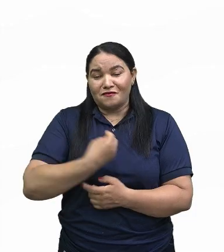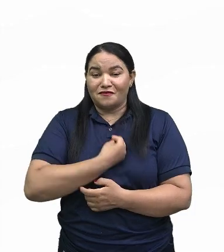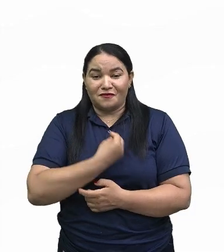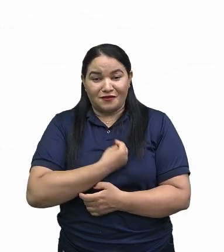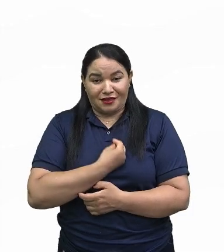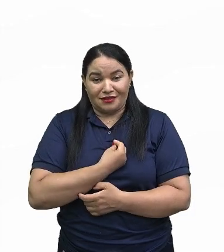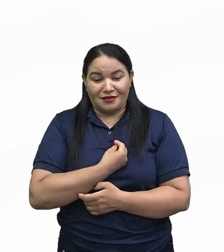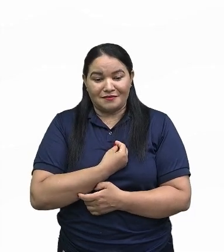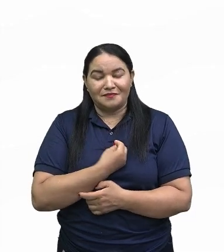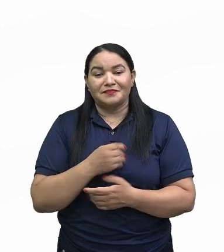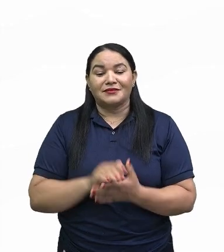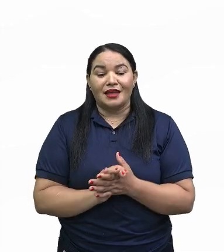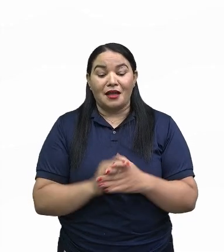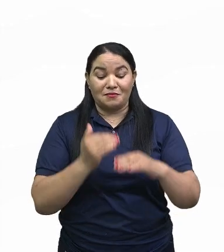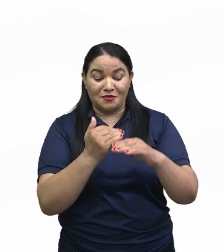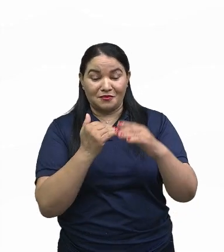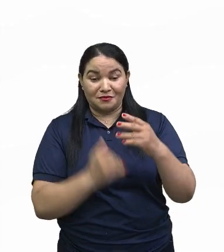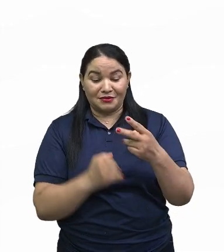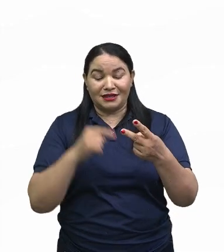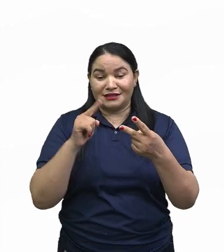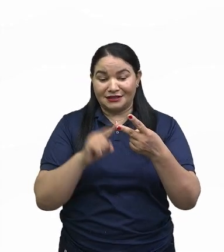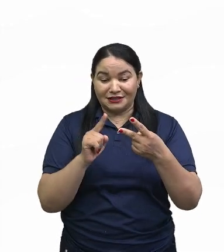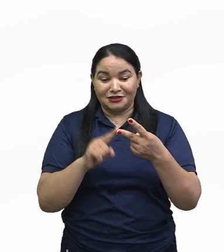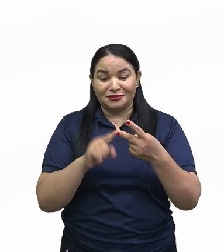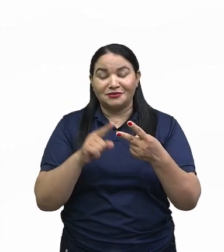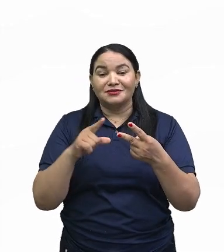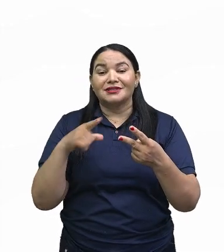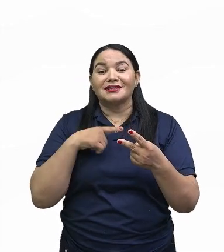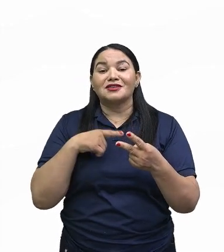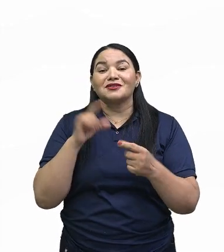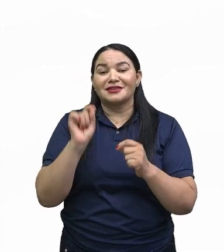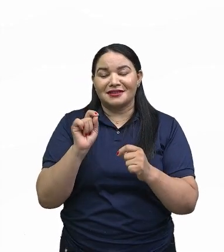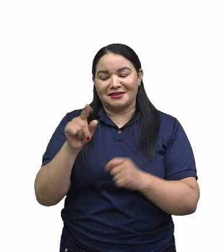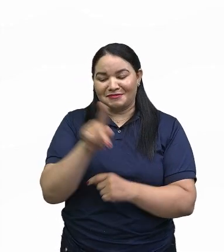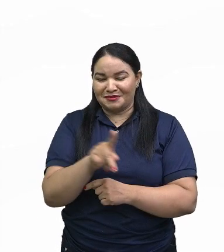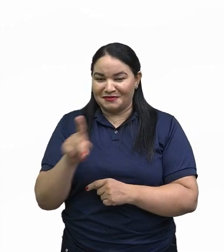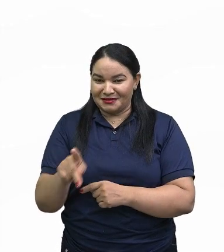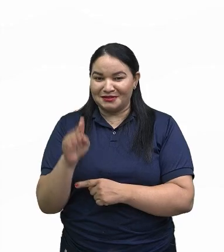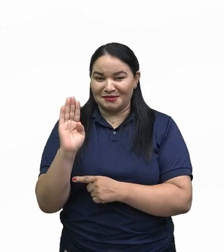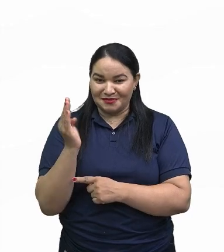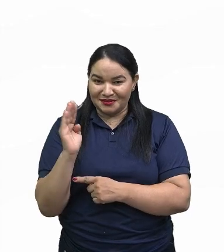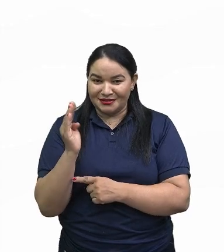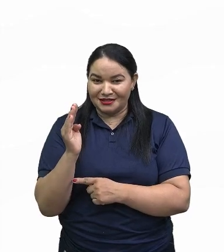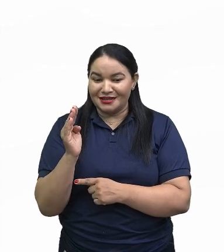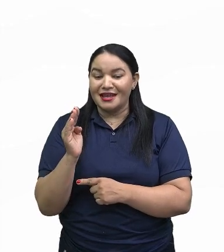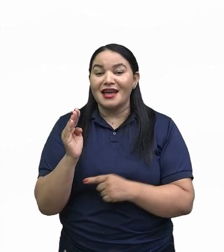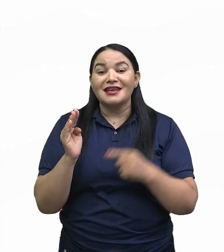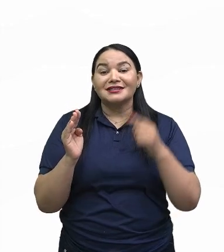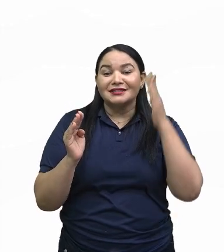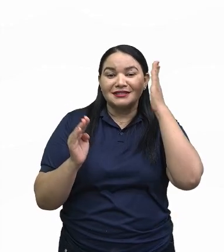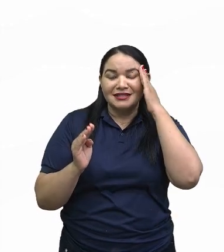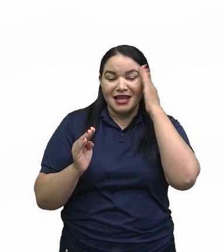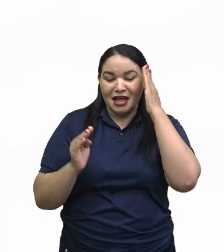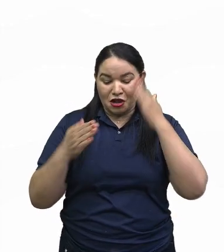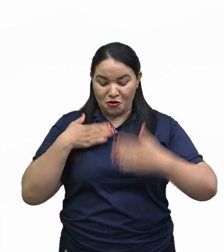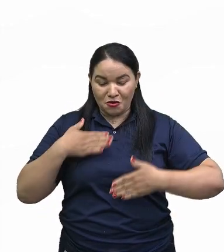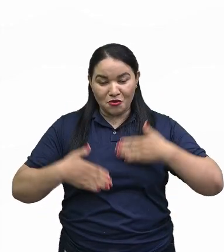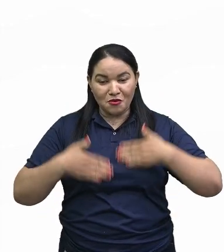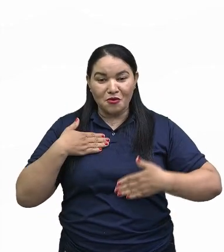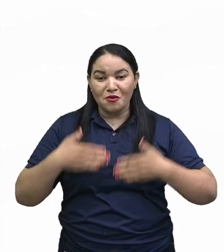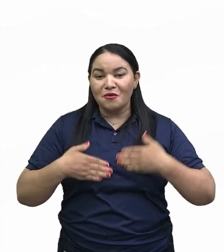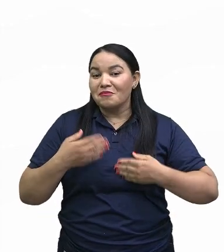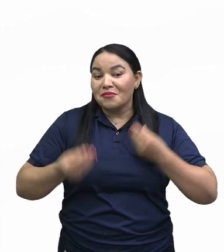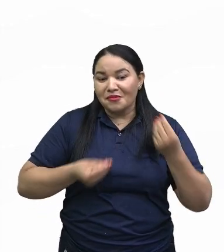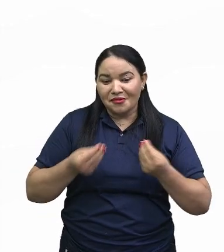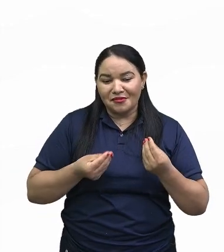romântico. Mas logo abaixo a gente tem uma outra imagem que é de uma professora de biologia. E ela sabe como é que funciona o corpo humano, né? Então ela tá ali,